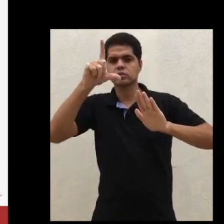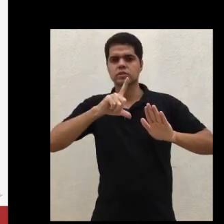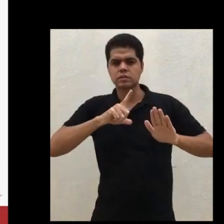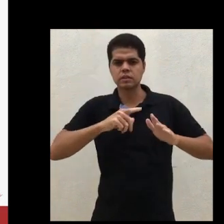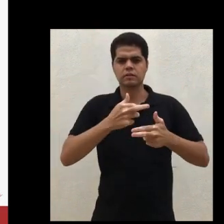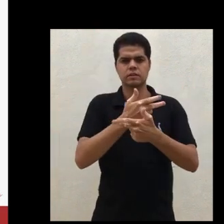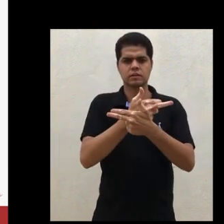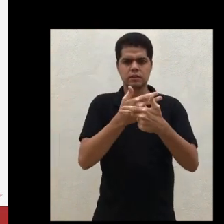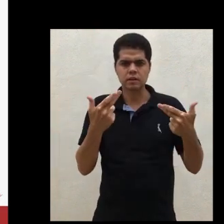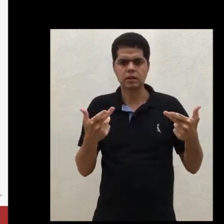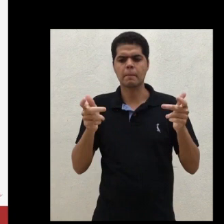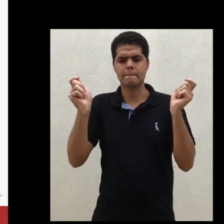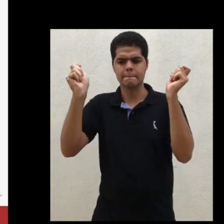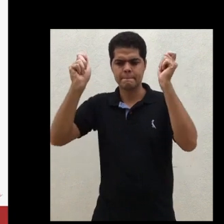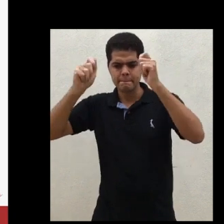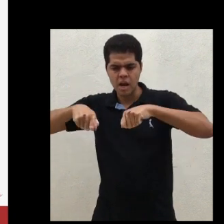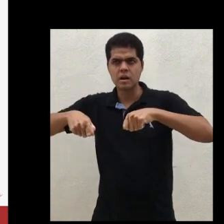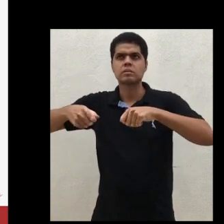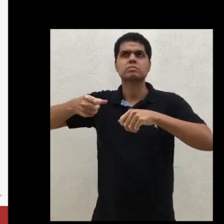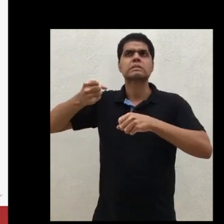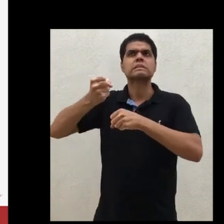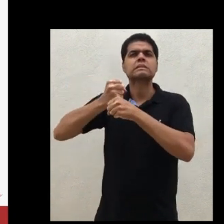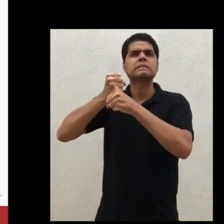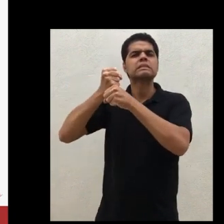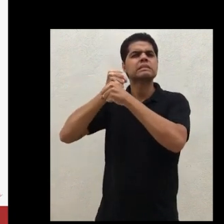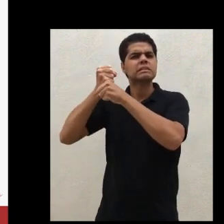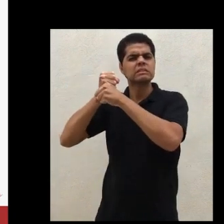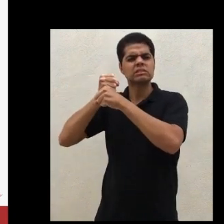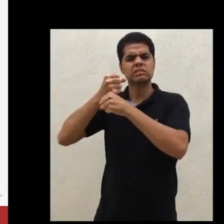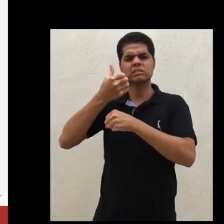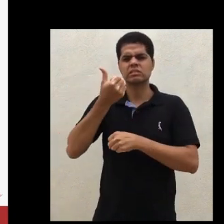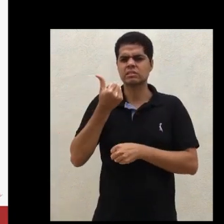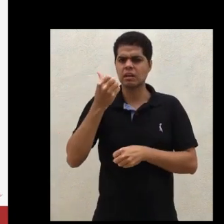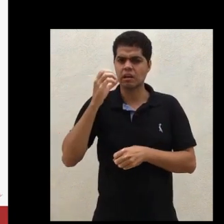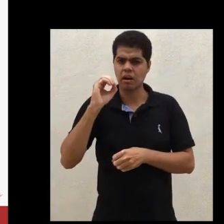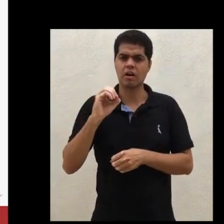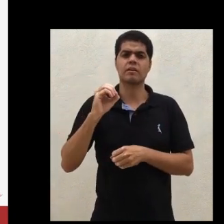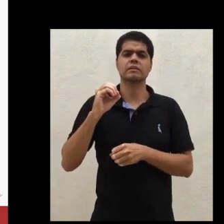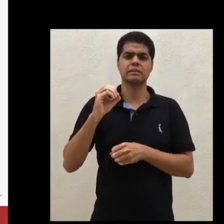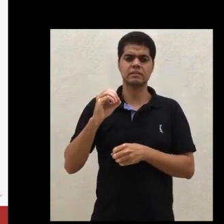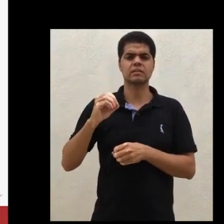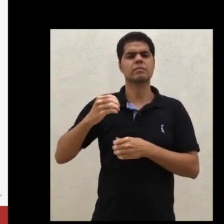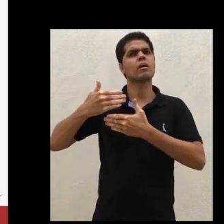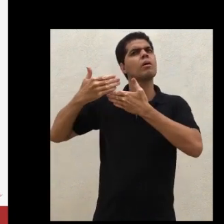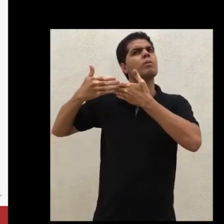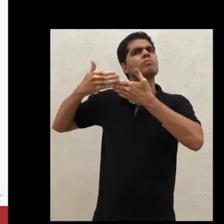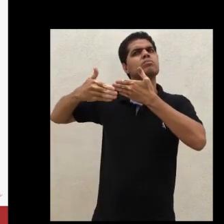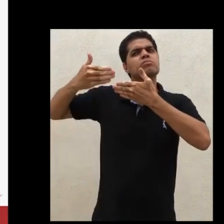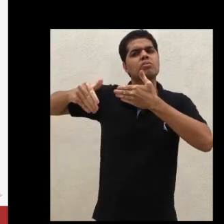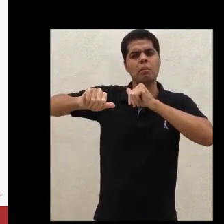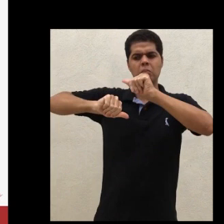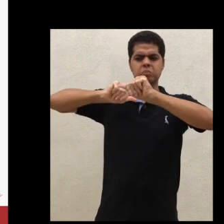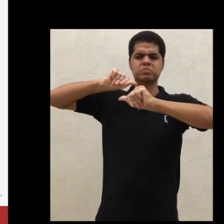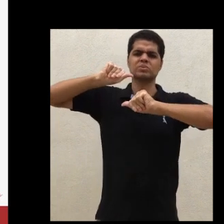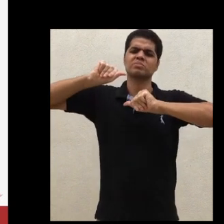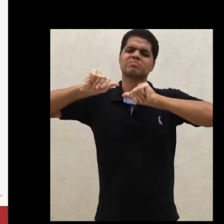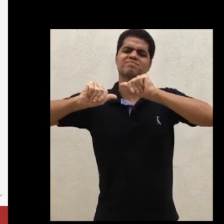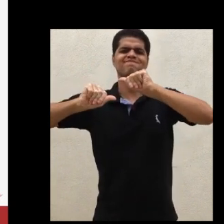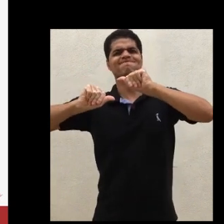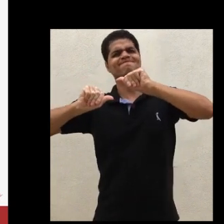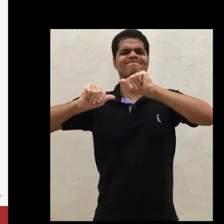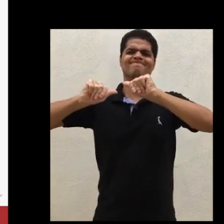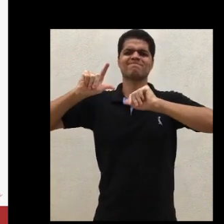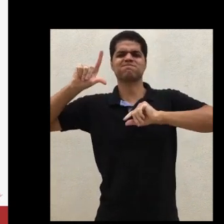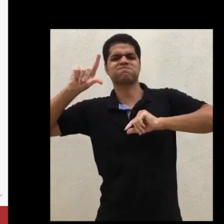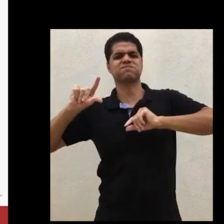Prolog, embora o Prolog seja uma linguagem de programação bastante antiga, da década de 60, e o Prolog tenha mudado muito pouco de lá para